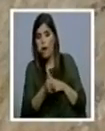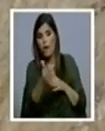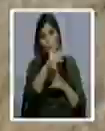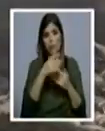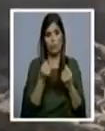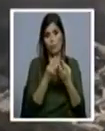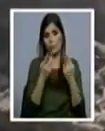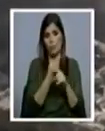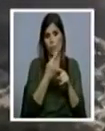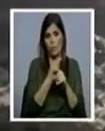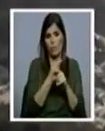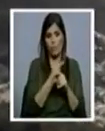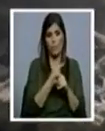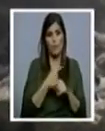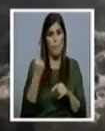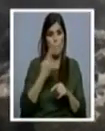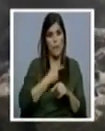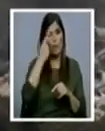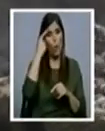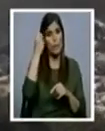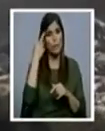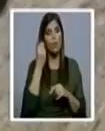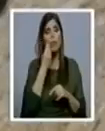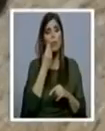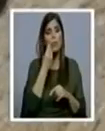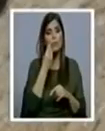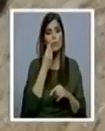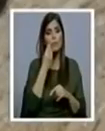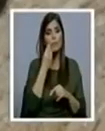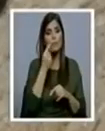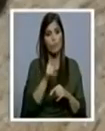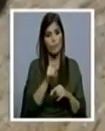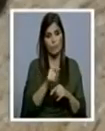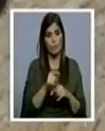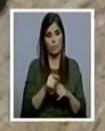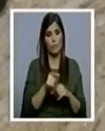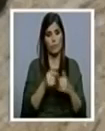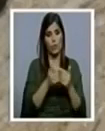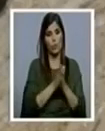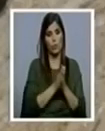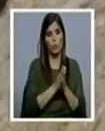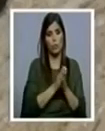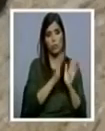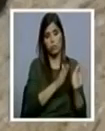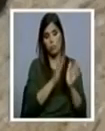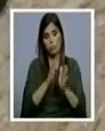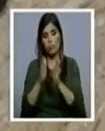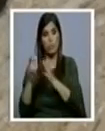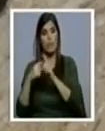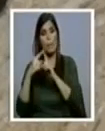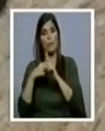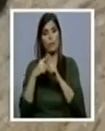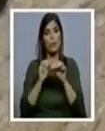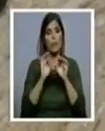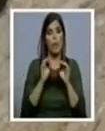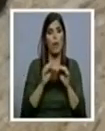peninsularidade a vários níveis. Nós temos que compreender como é que estas escalas todas de temperatura é quase